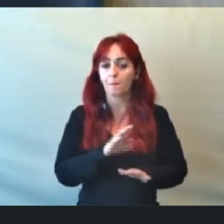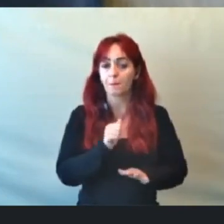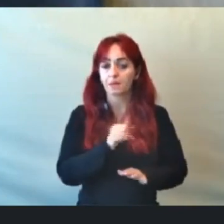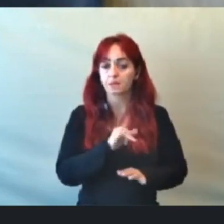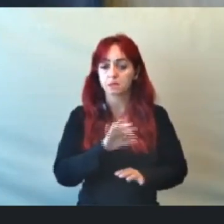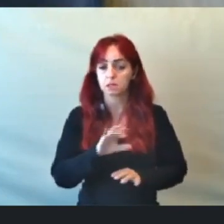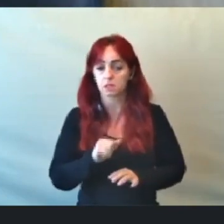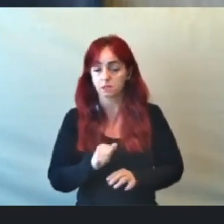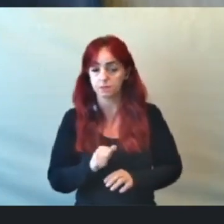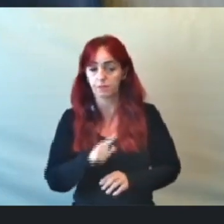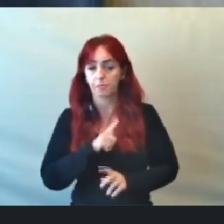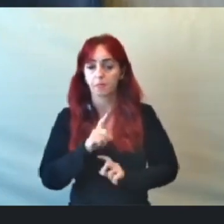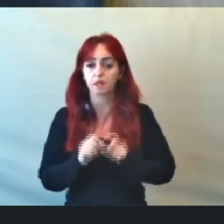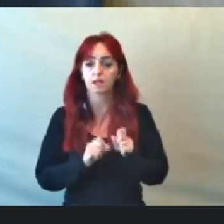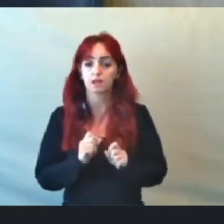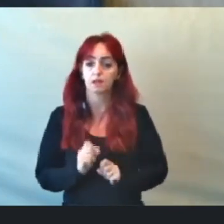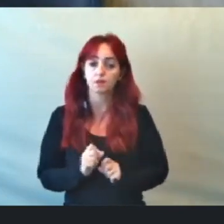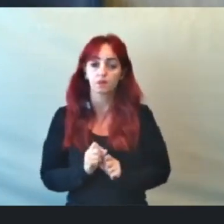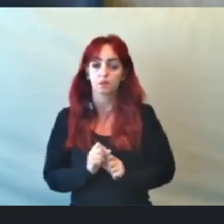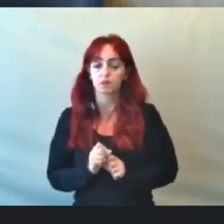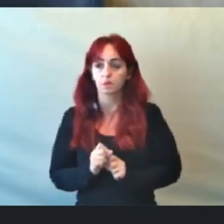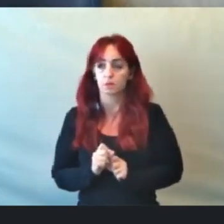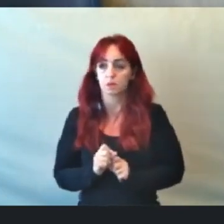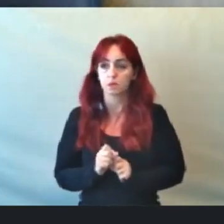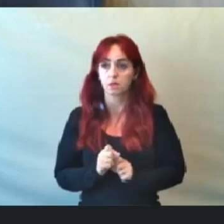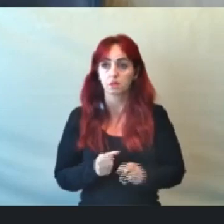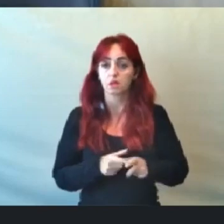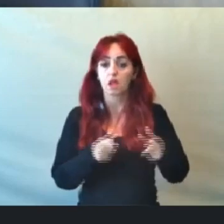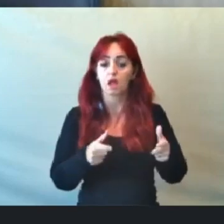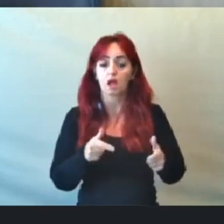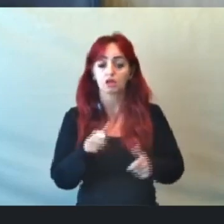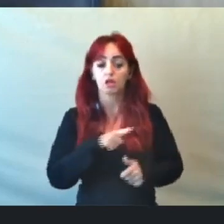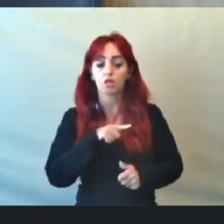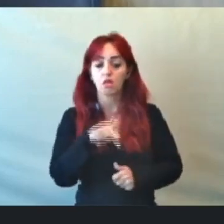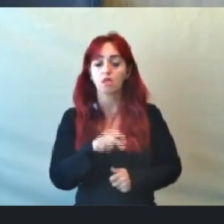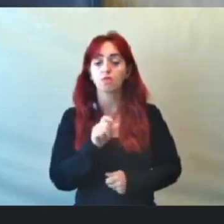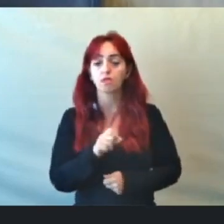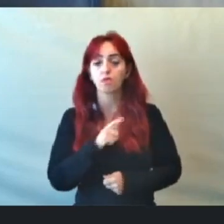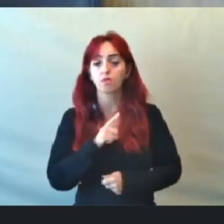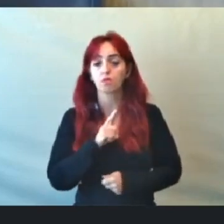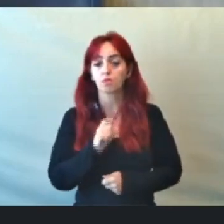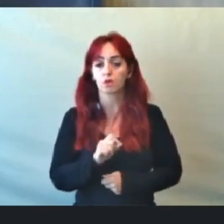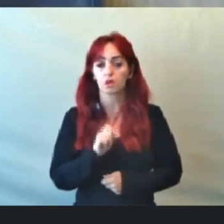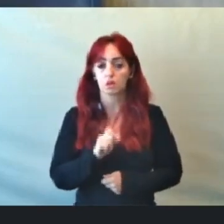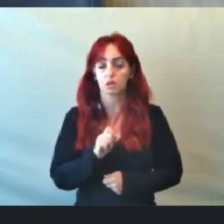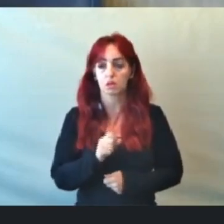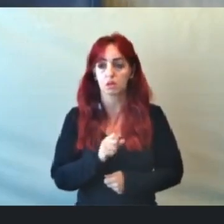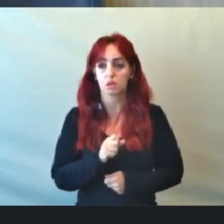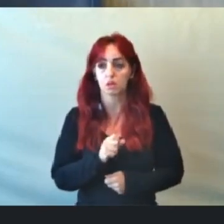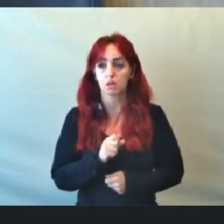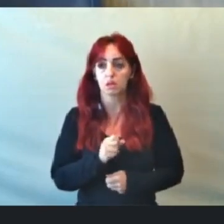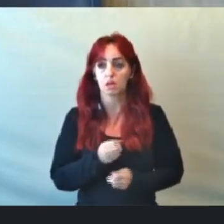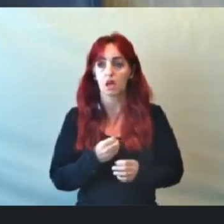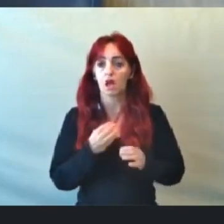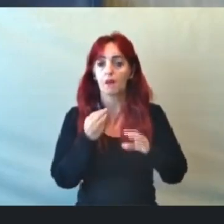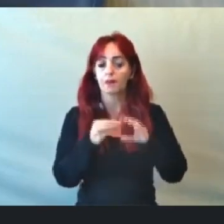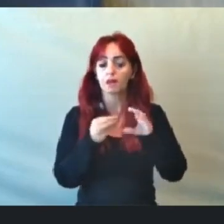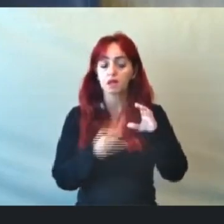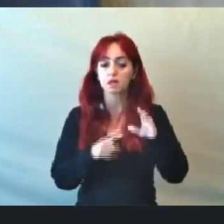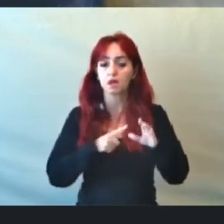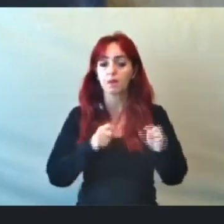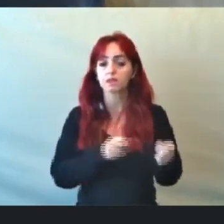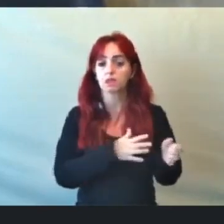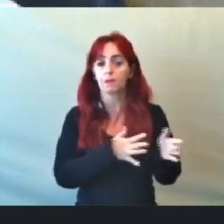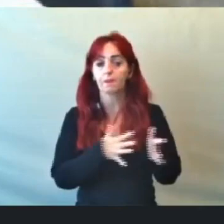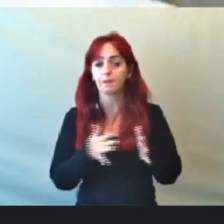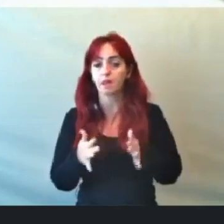grande parte delas está em aplicação, mas tem um período de maturação de